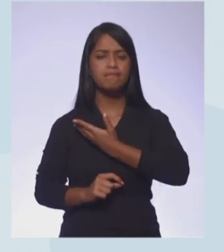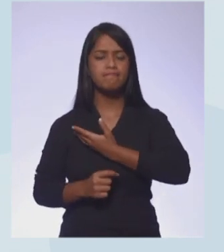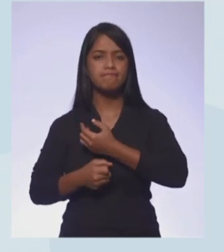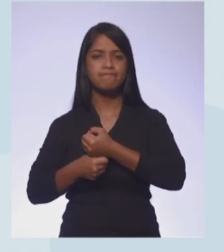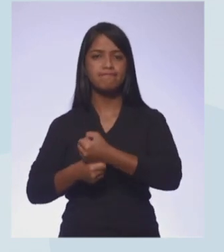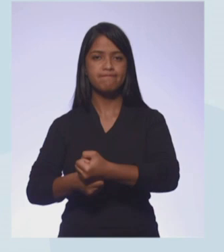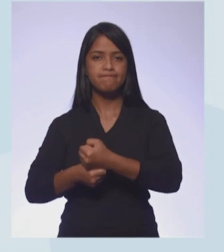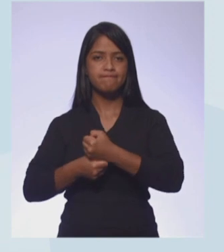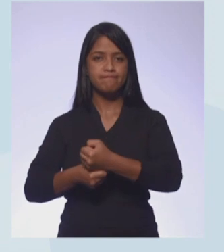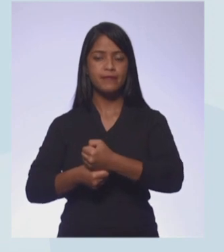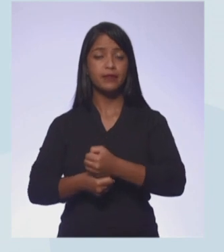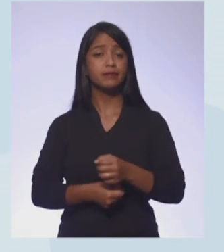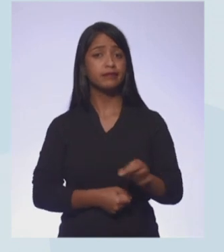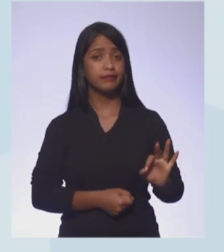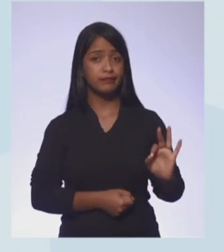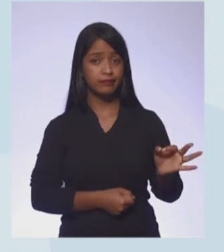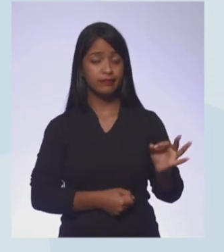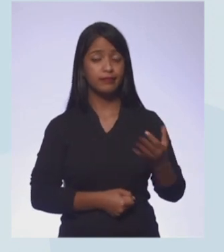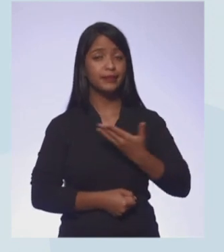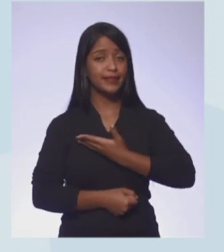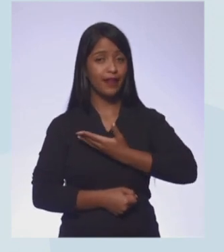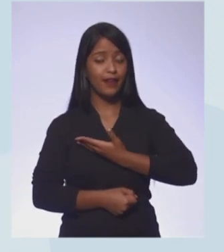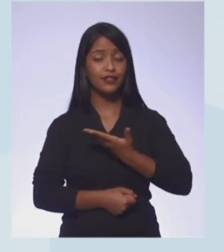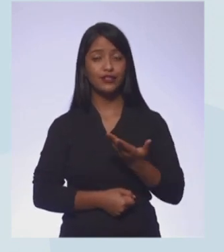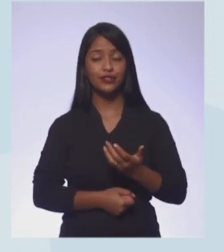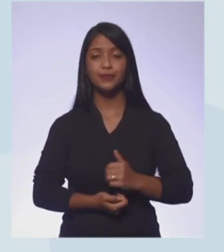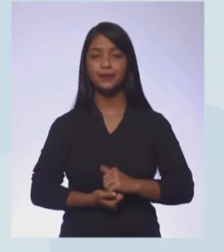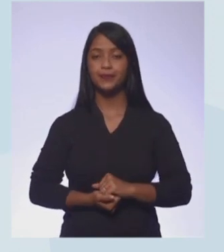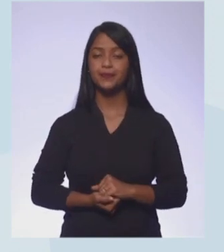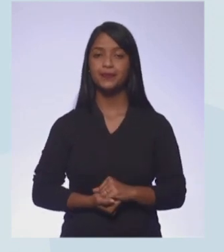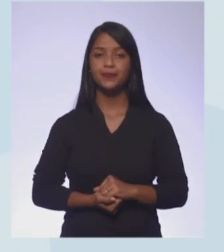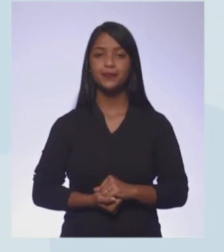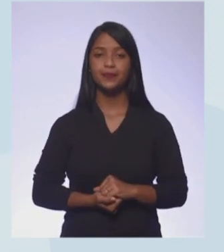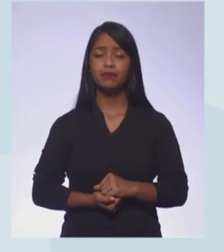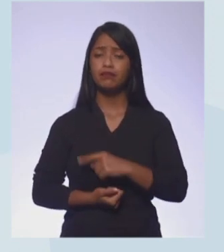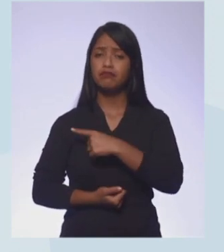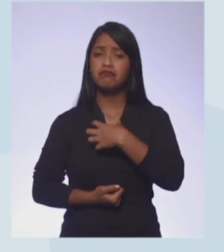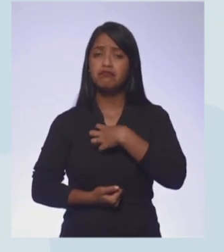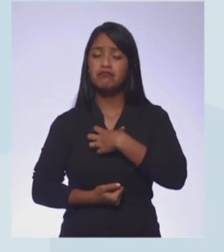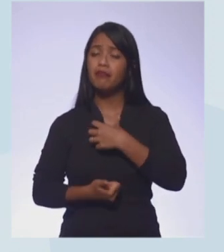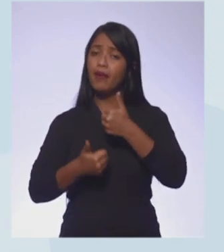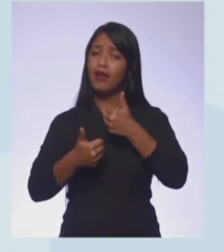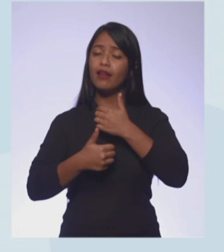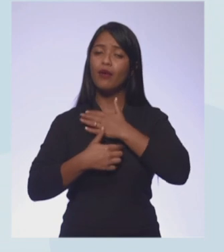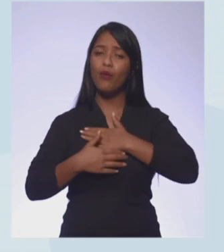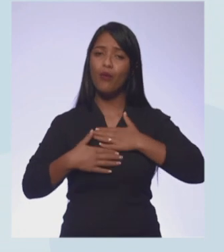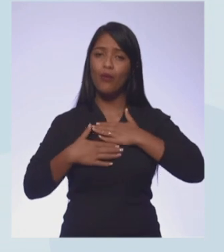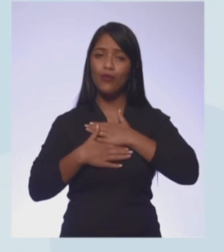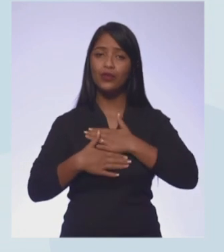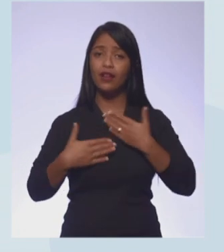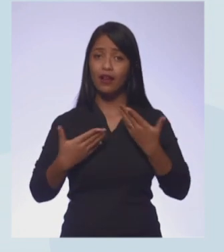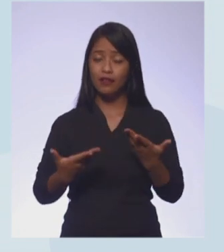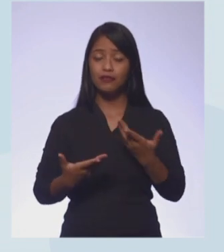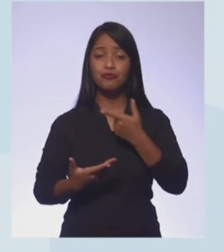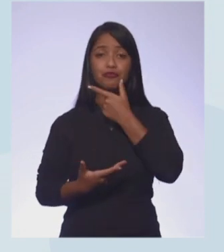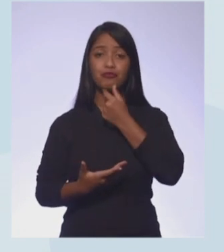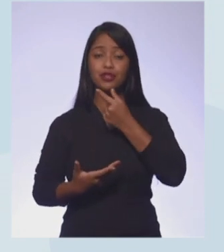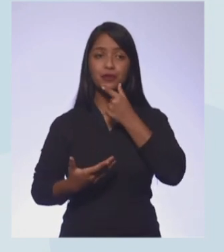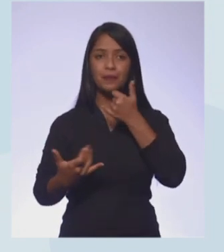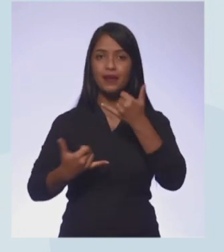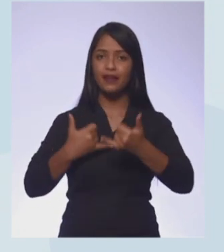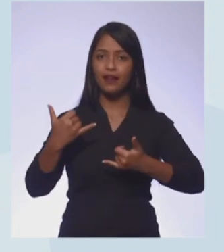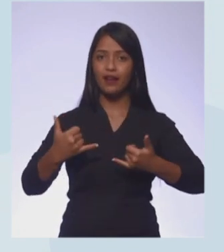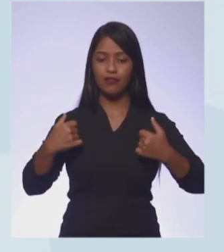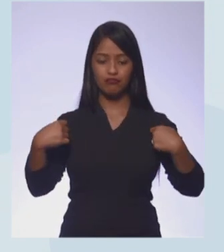colocou. Amizade também. Isso. E uma situação confortável também, né? O garoto brincando, está bem